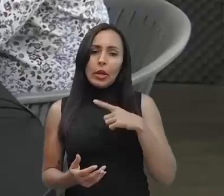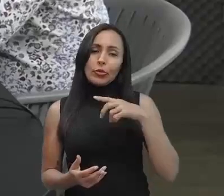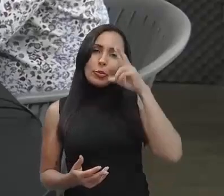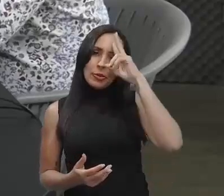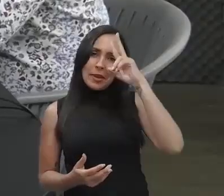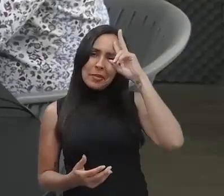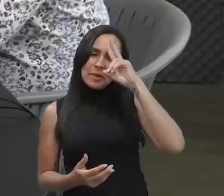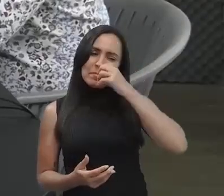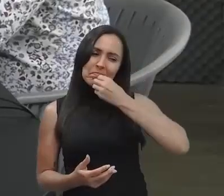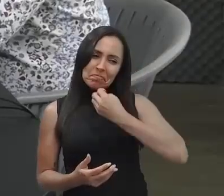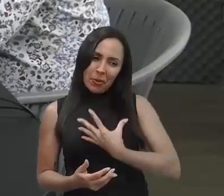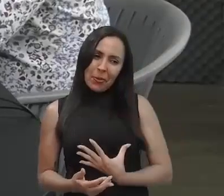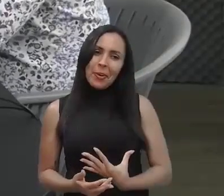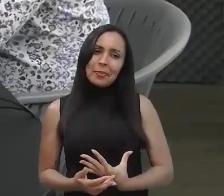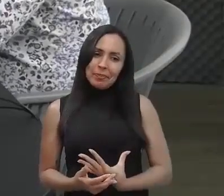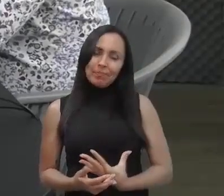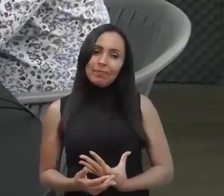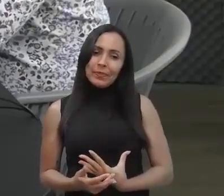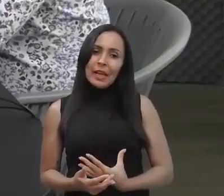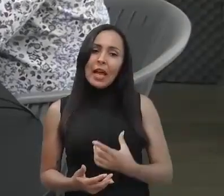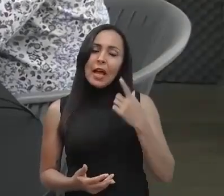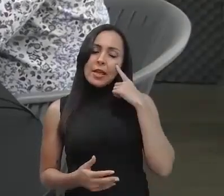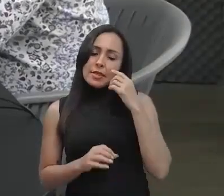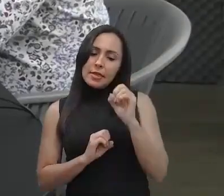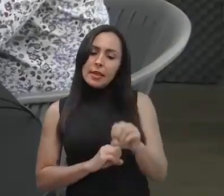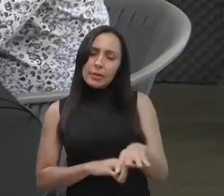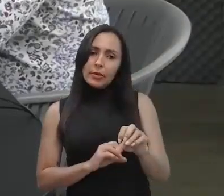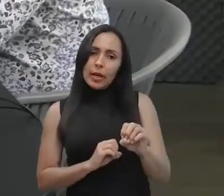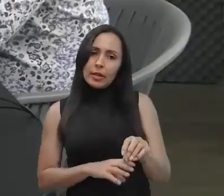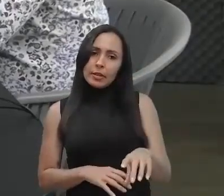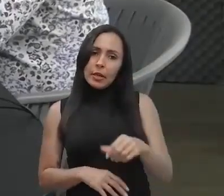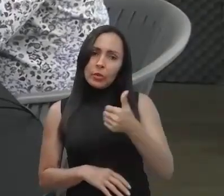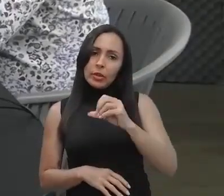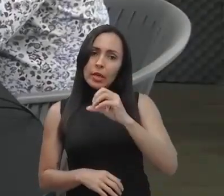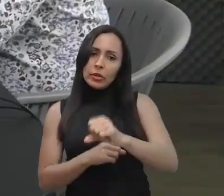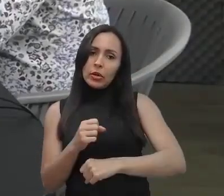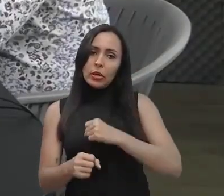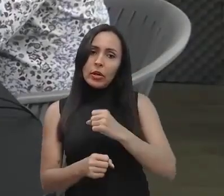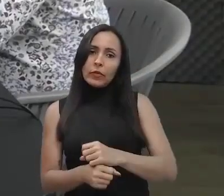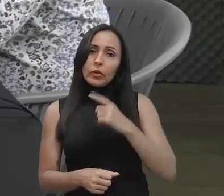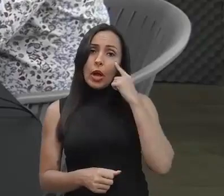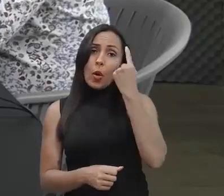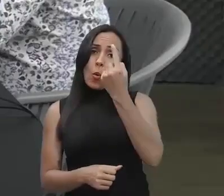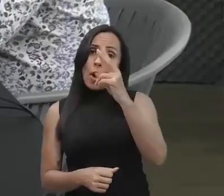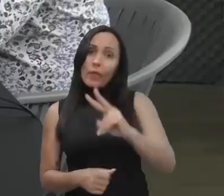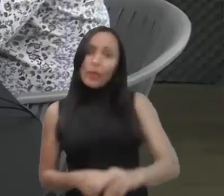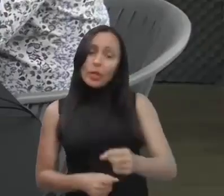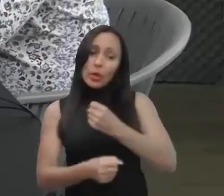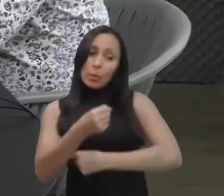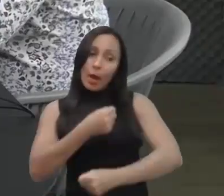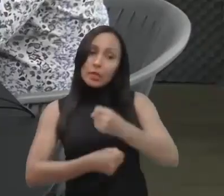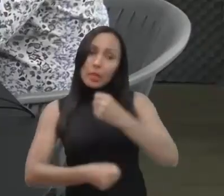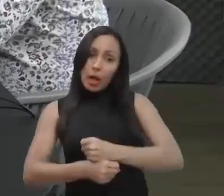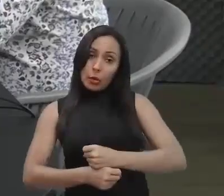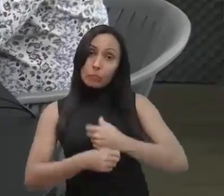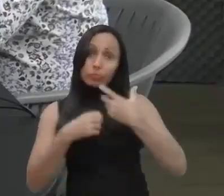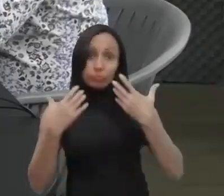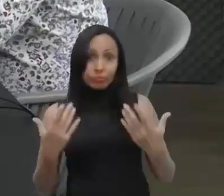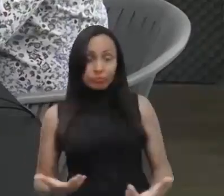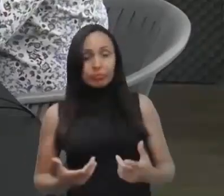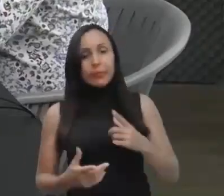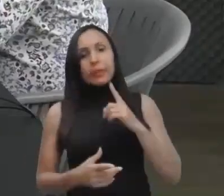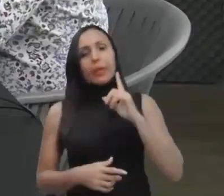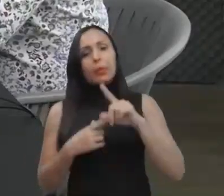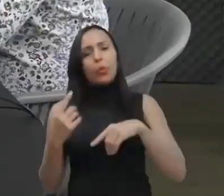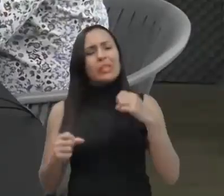lá e eu na educação com esses 10 anos eu só fui lá uma vez no ano passado vi já e depois de muitos anos